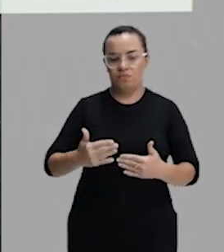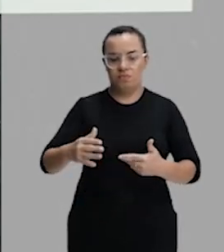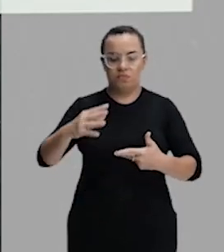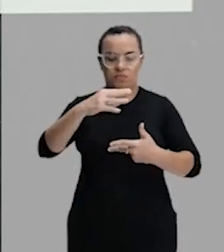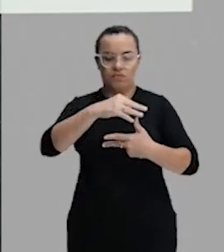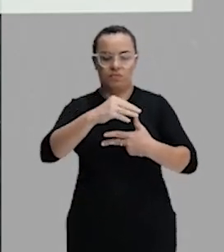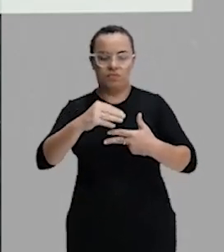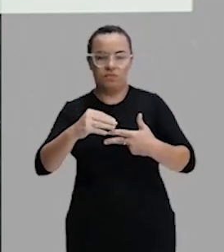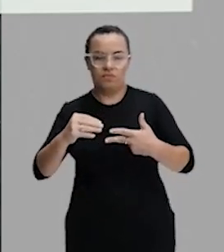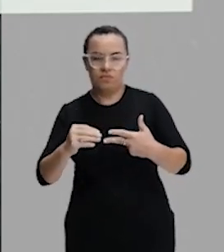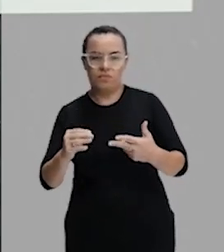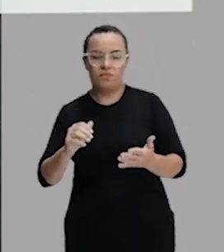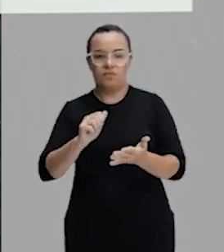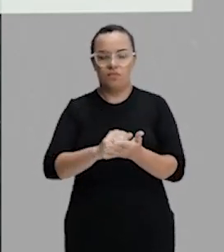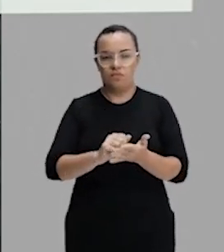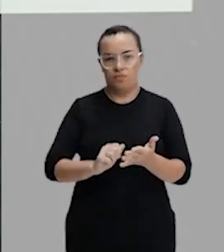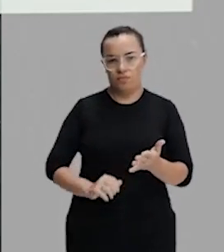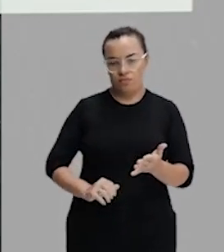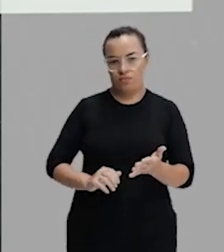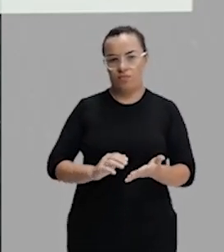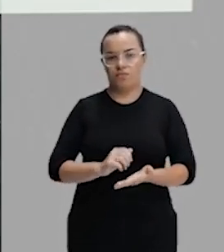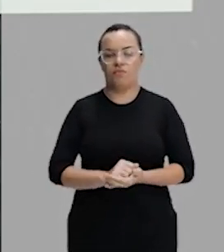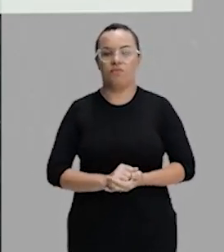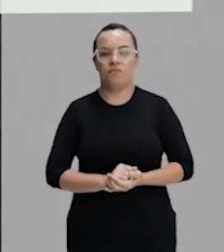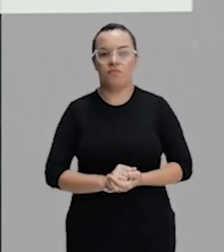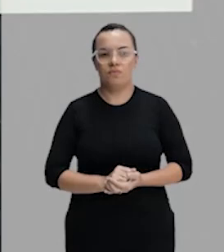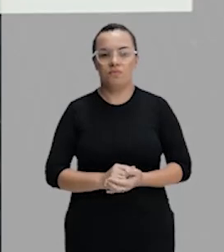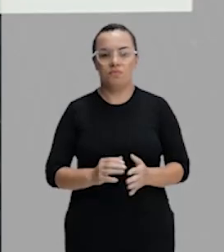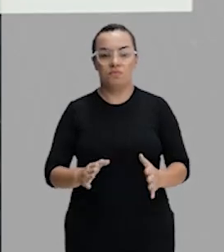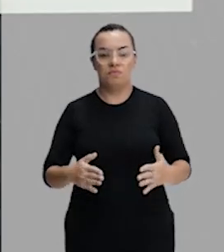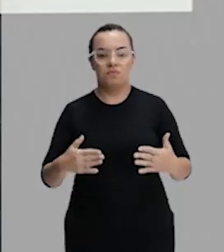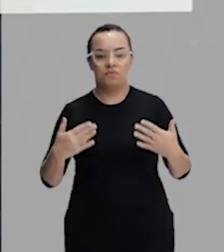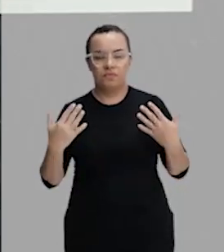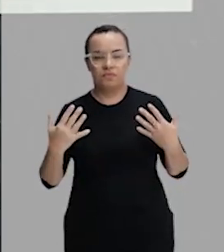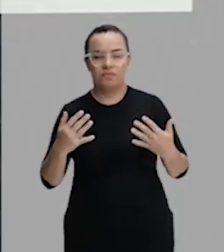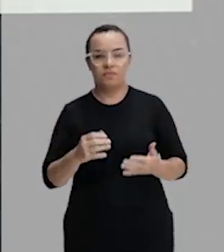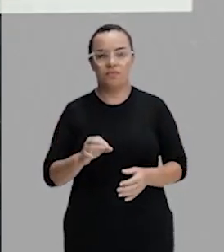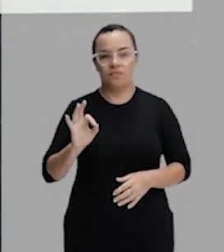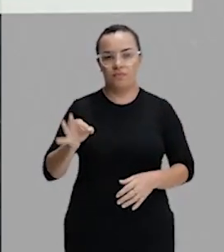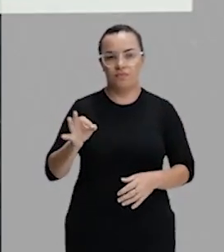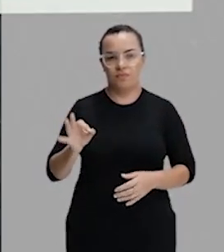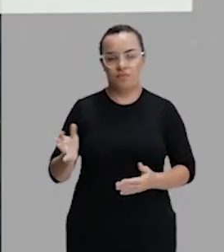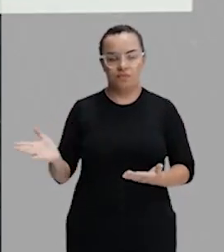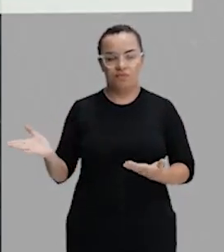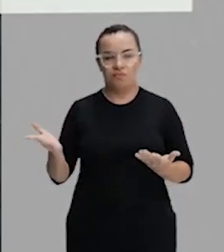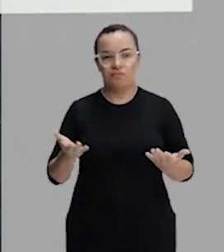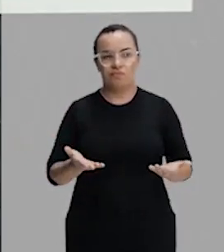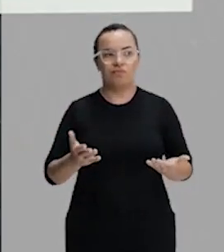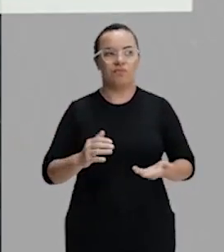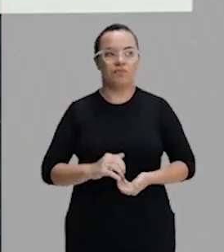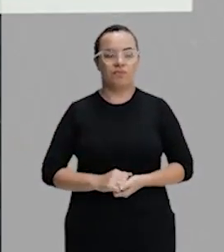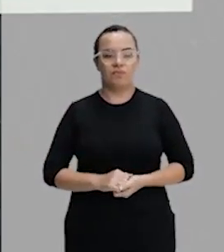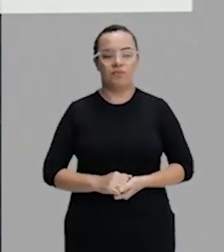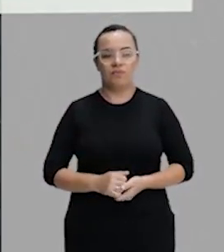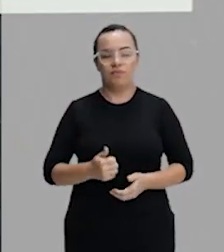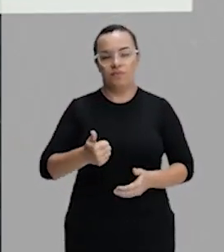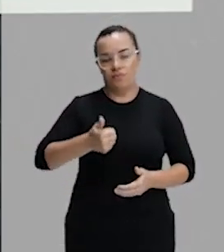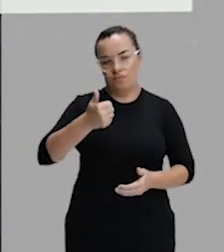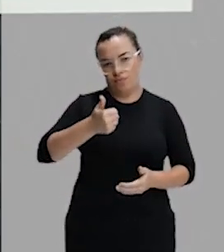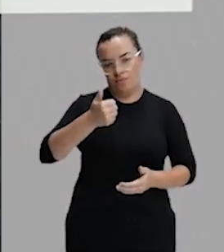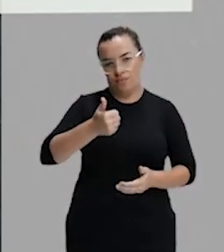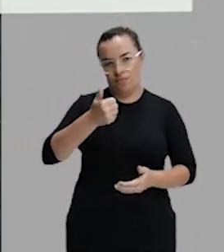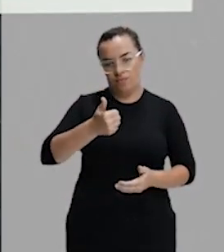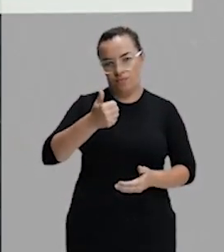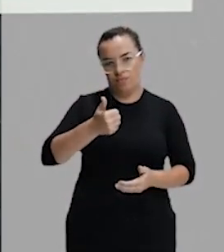sobre esse assunto, então é importante que você esteja atento, certo? Então vem comigo, pessoal. Olha só, a primeira coisa, a gente